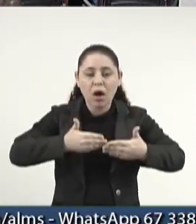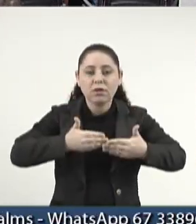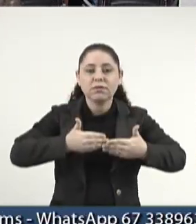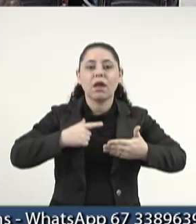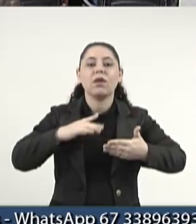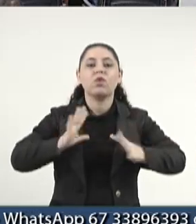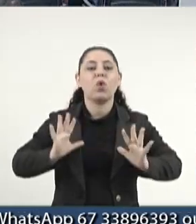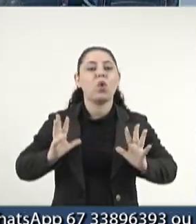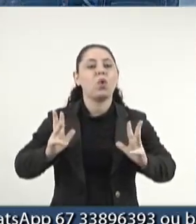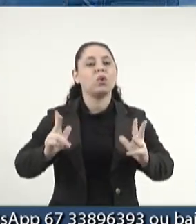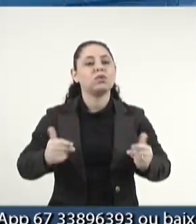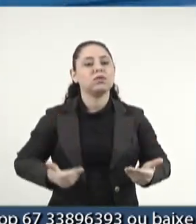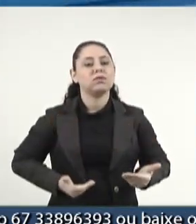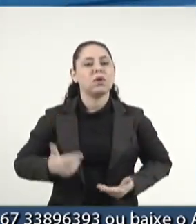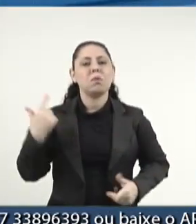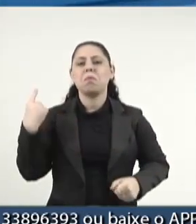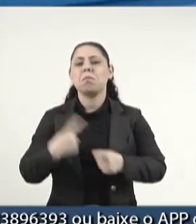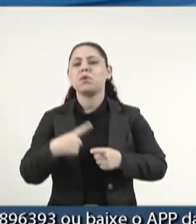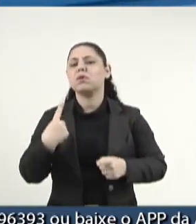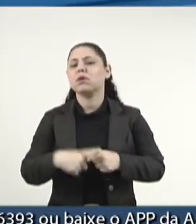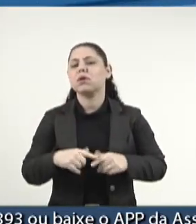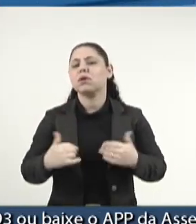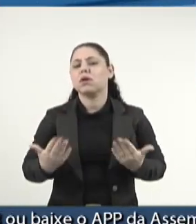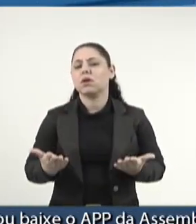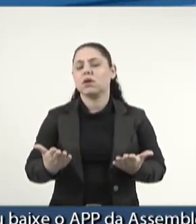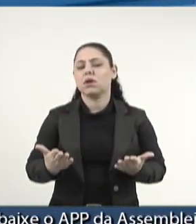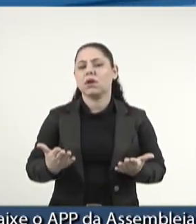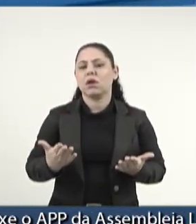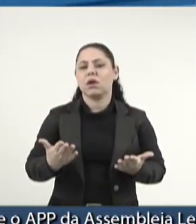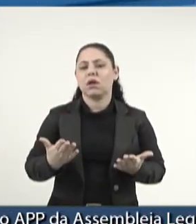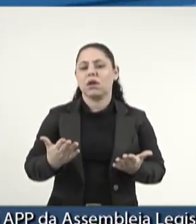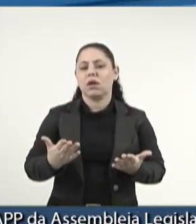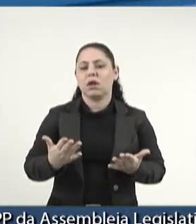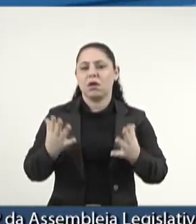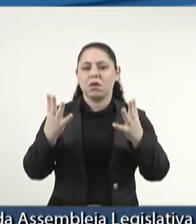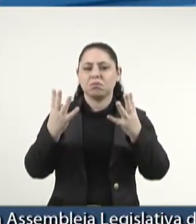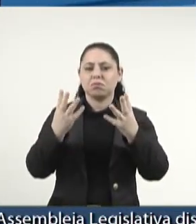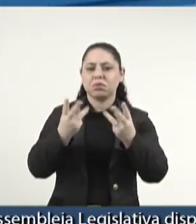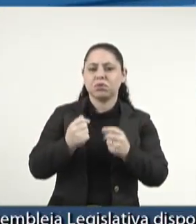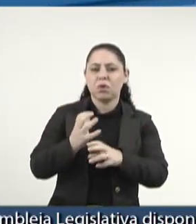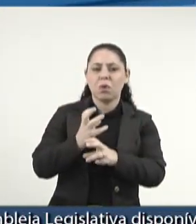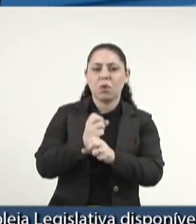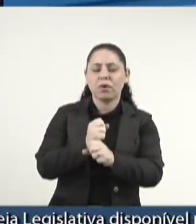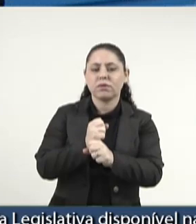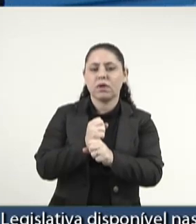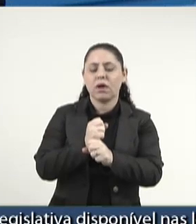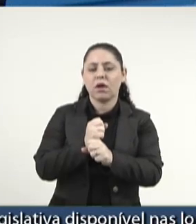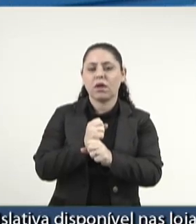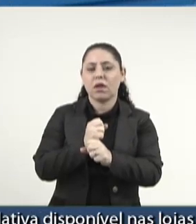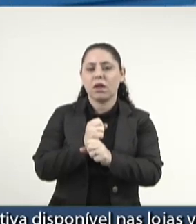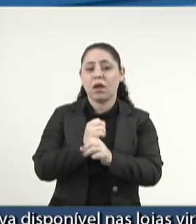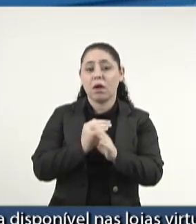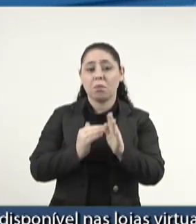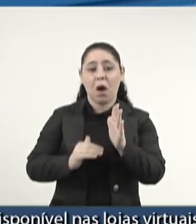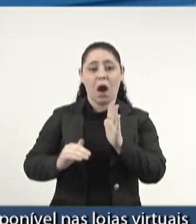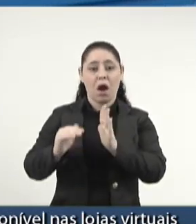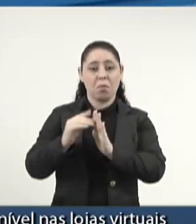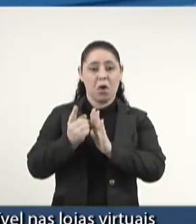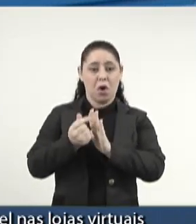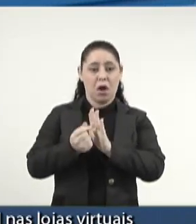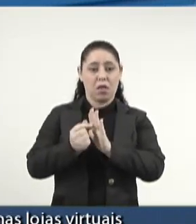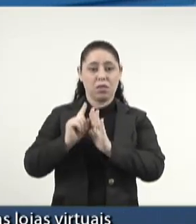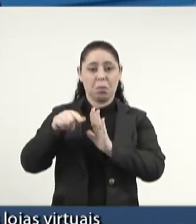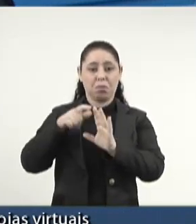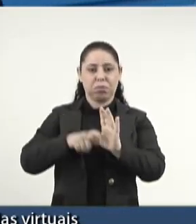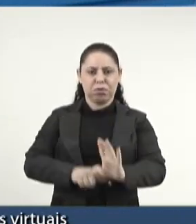todo servidor, o porquê de uma prestação de contas de superávit e